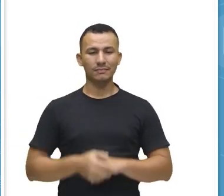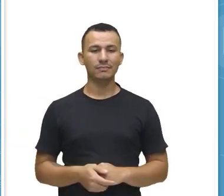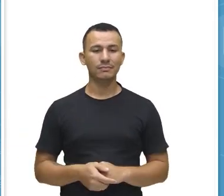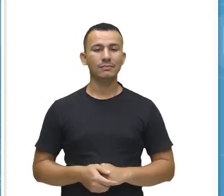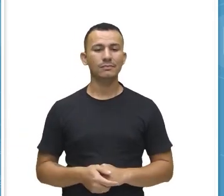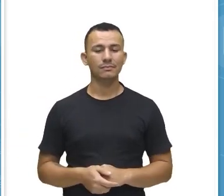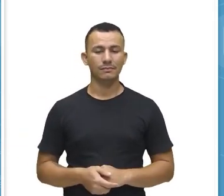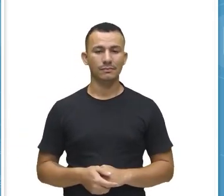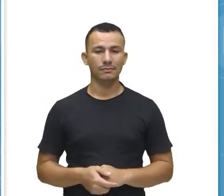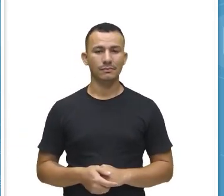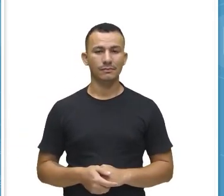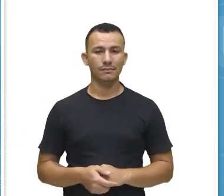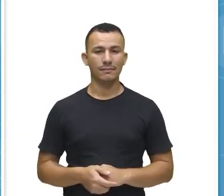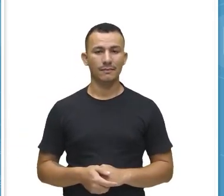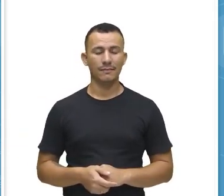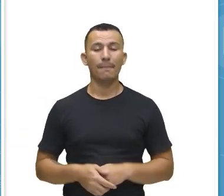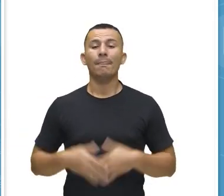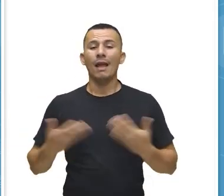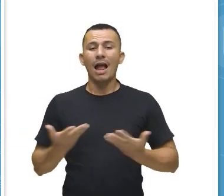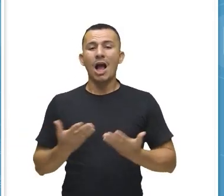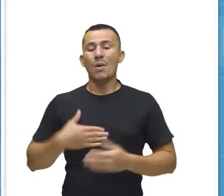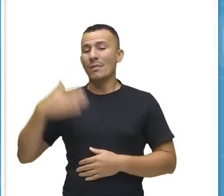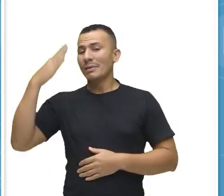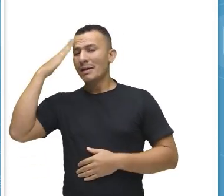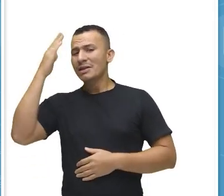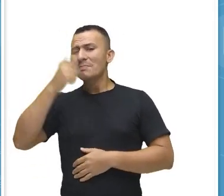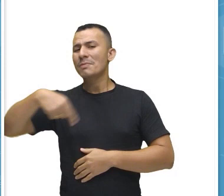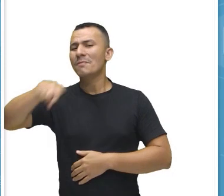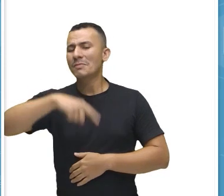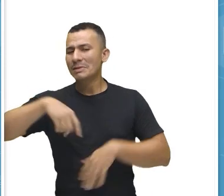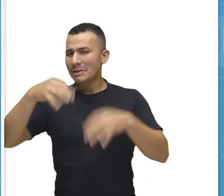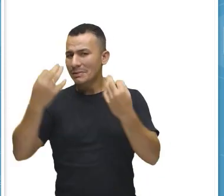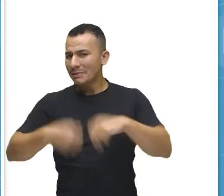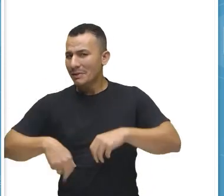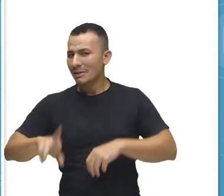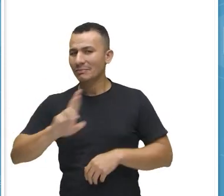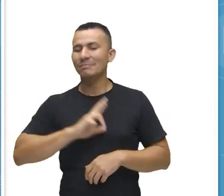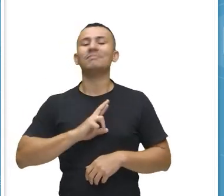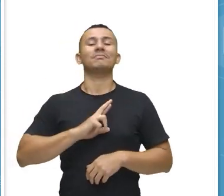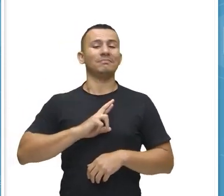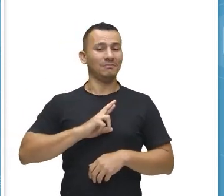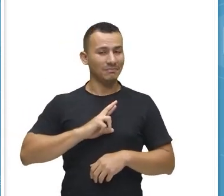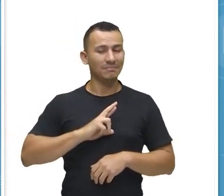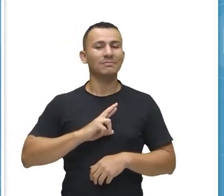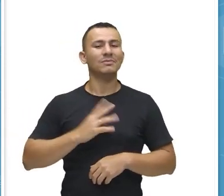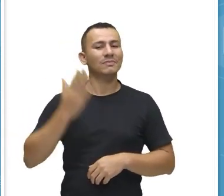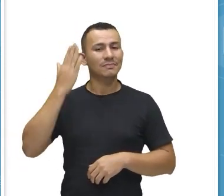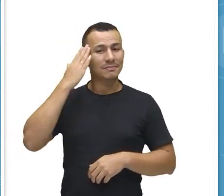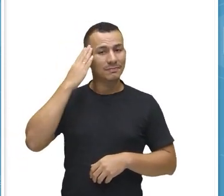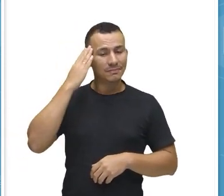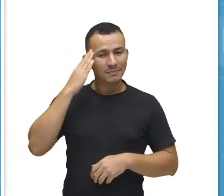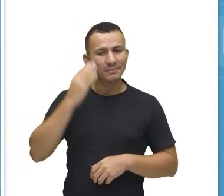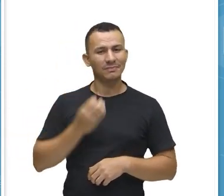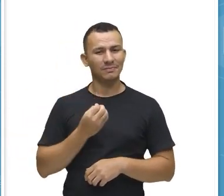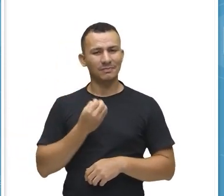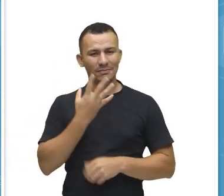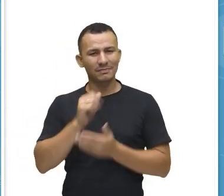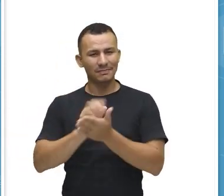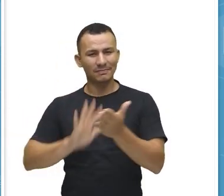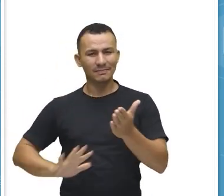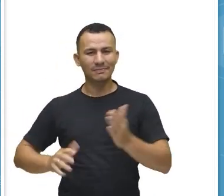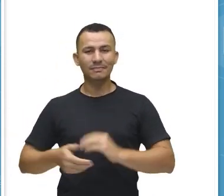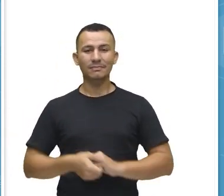Questão 4. Ei, agora eu quero ver. Quem vai acertar todas, hein? Quem vai acertar todas? Agora eu quero ver. Caprichem.